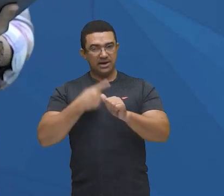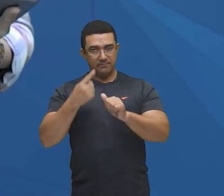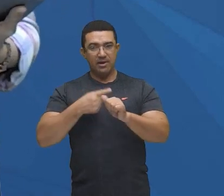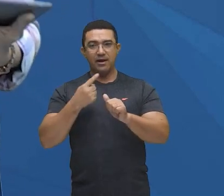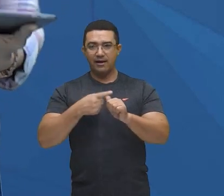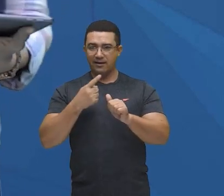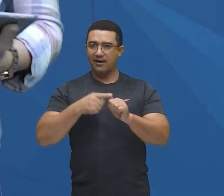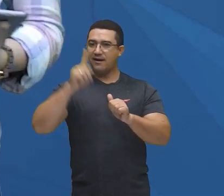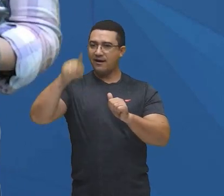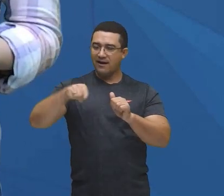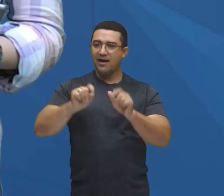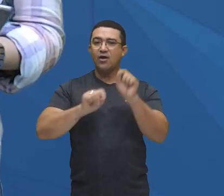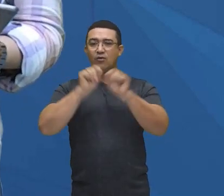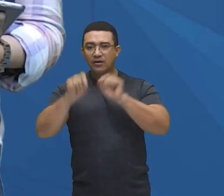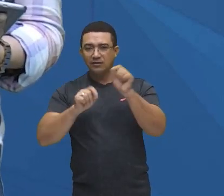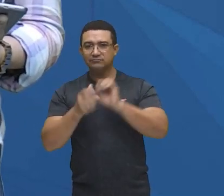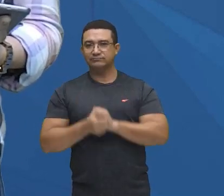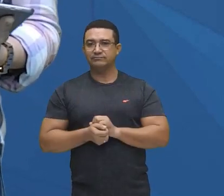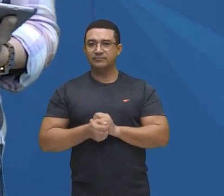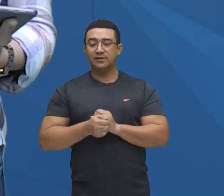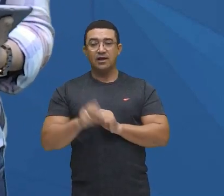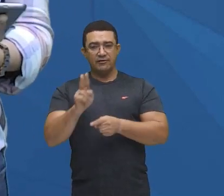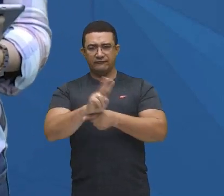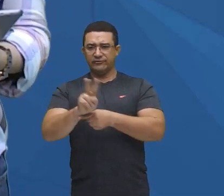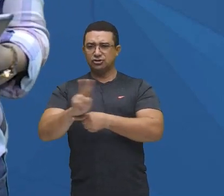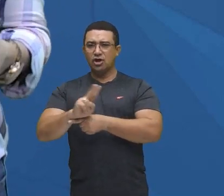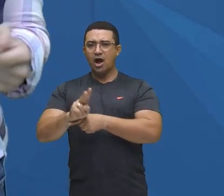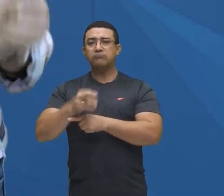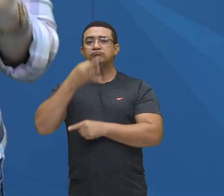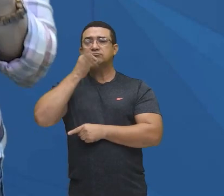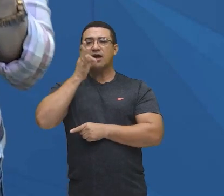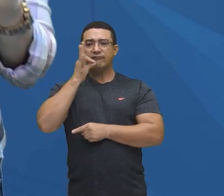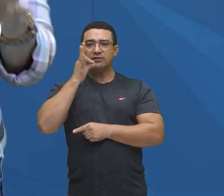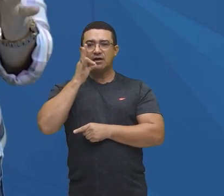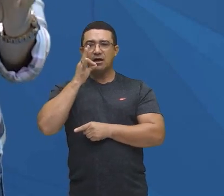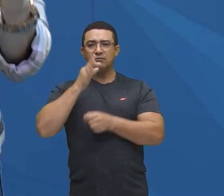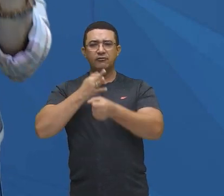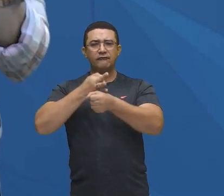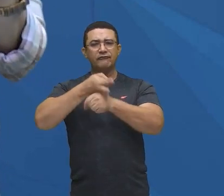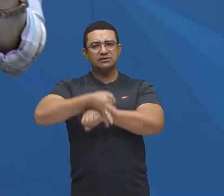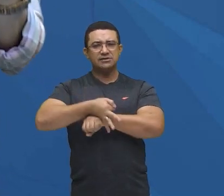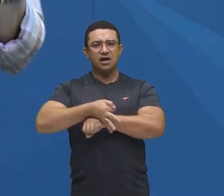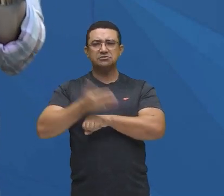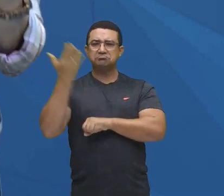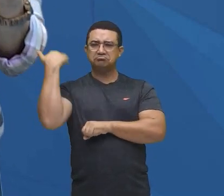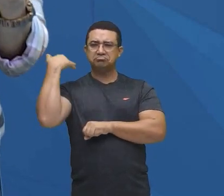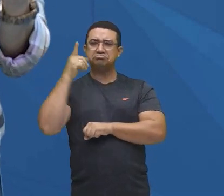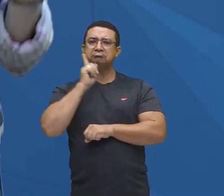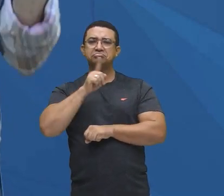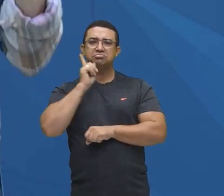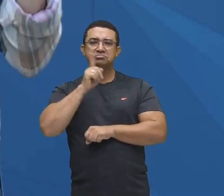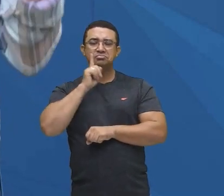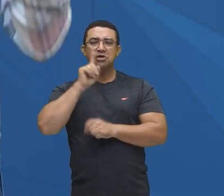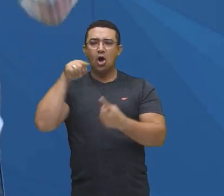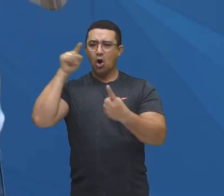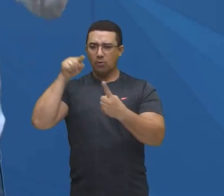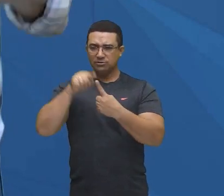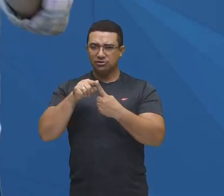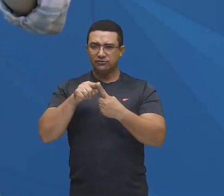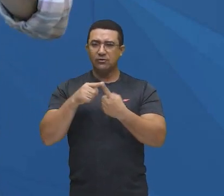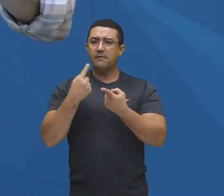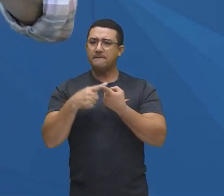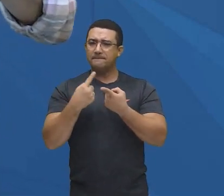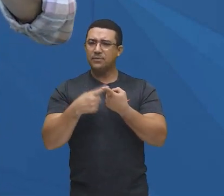foi criada justamente para vigiar uma cafeteria em uma universidade nos Estados Unidos. O objetivo era, porque como